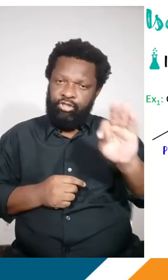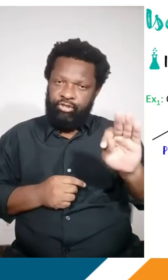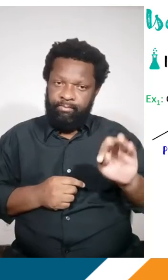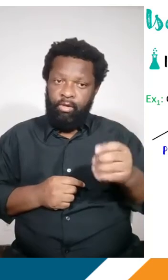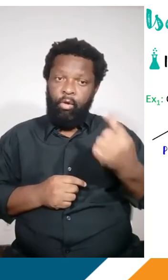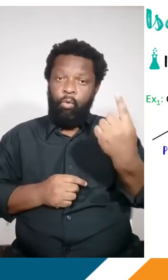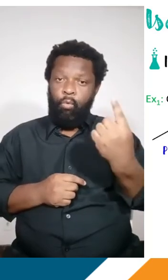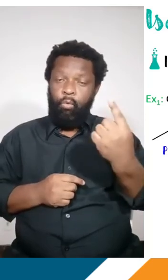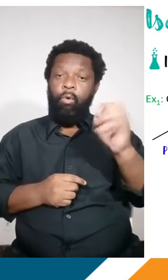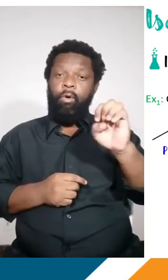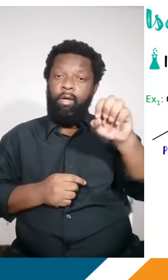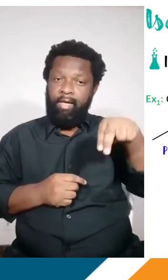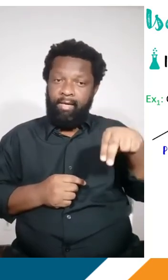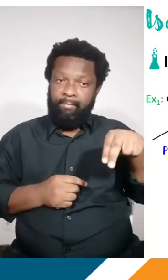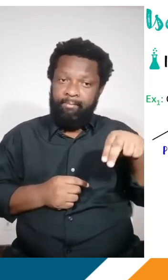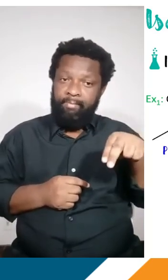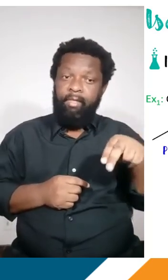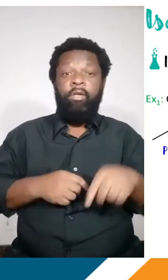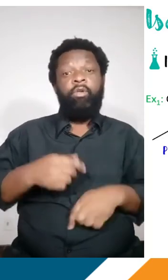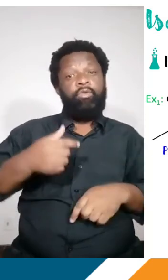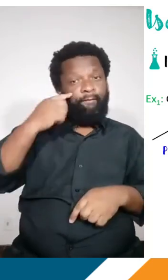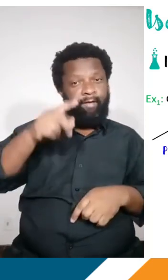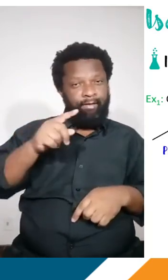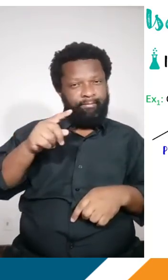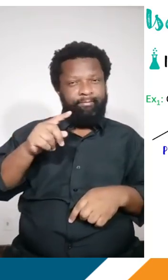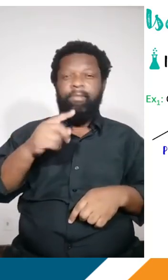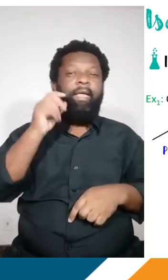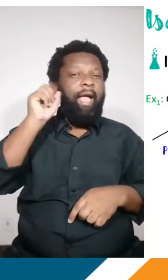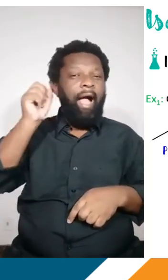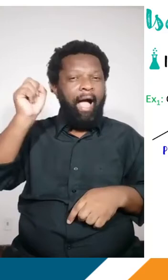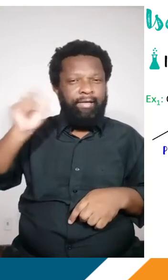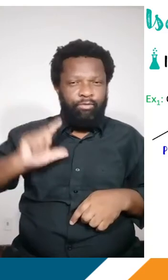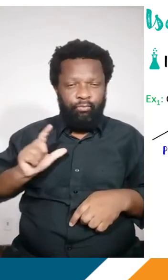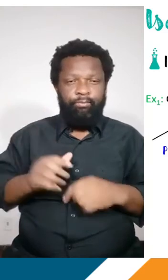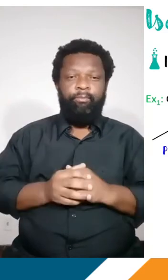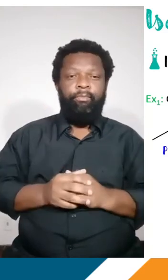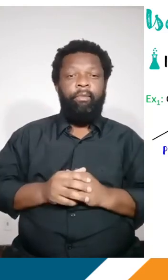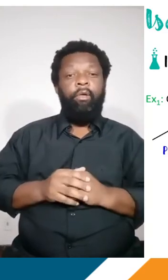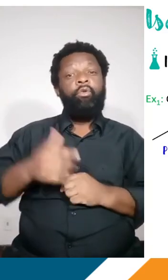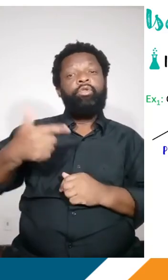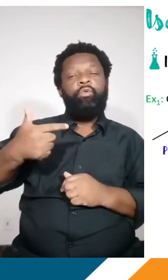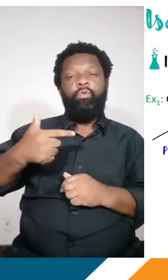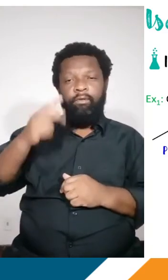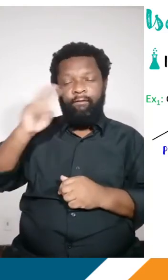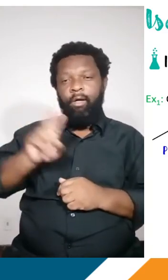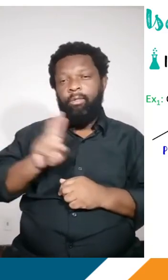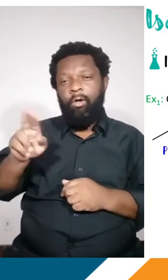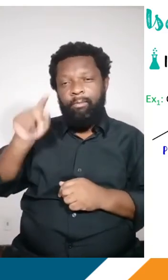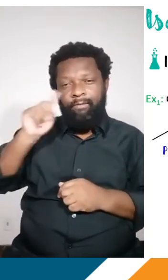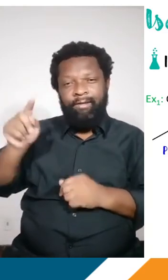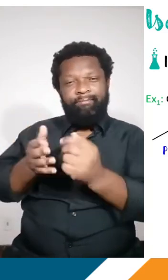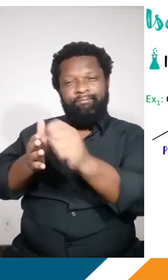justamente porque o en está na posição 1, en é a dupla, e but2N justamente porque